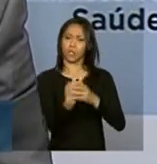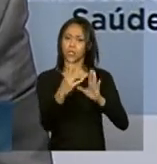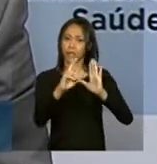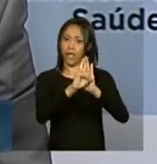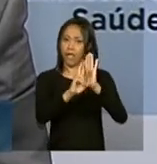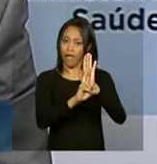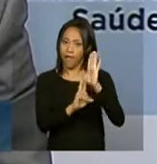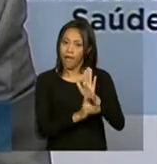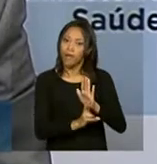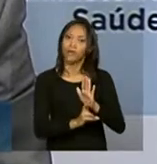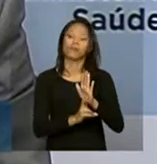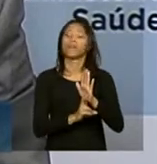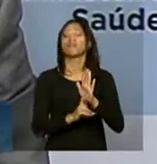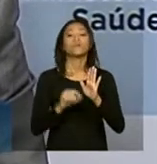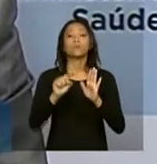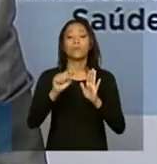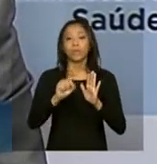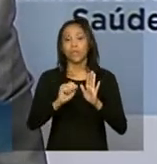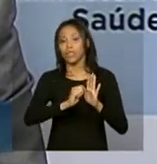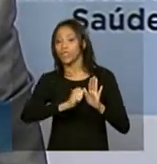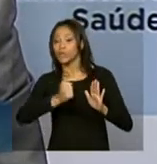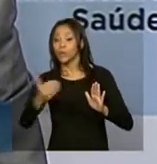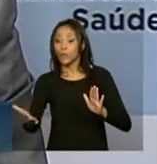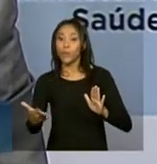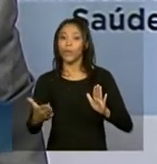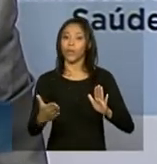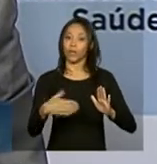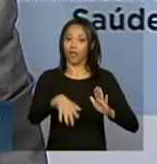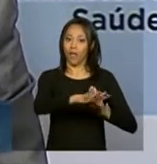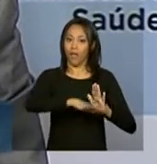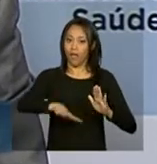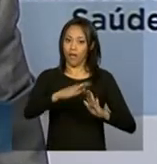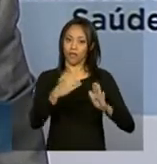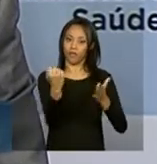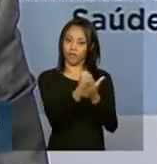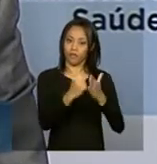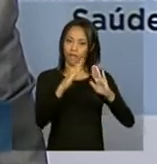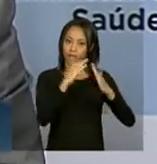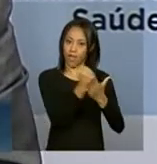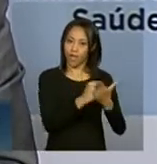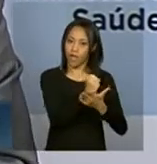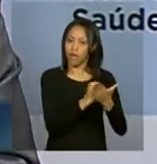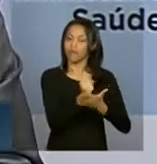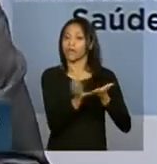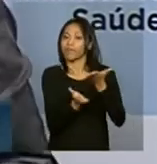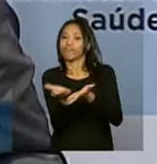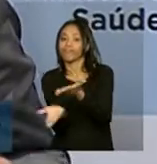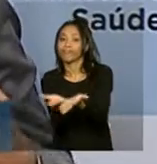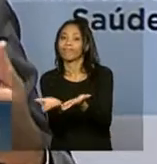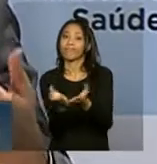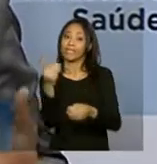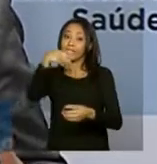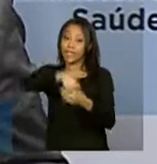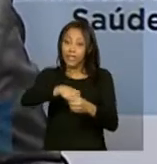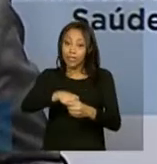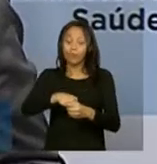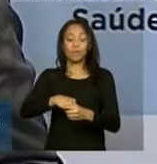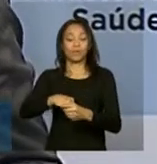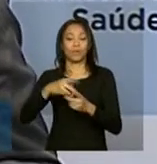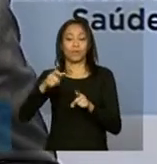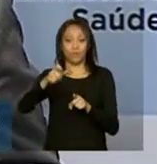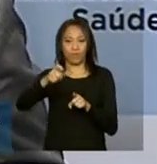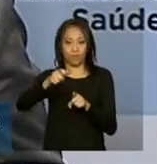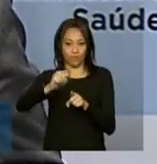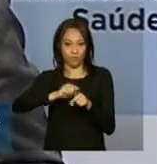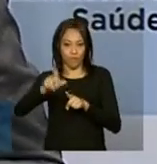suplementar, exclui a assistência farmacêutica de obrigação dos planos de saúde. Então, aquilo que eram